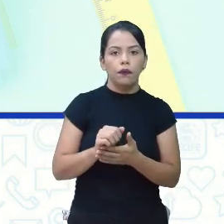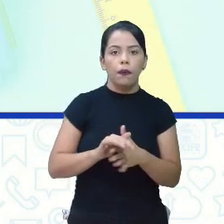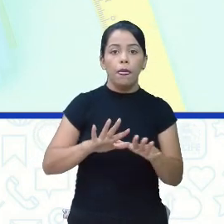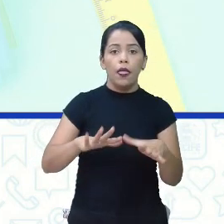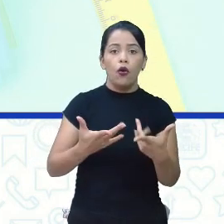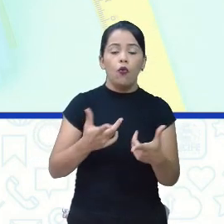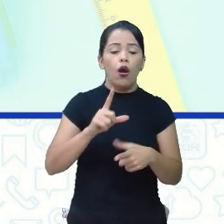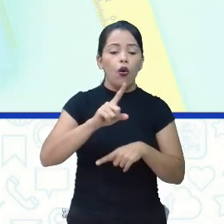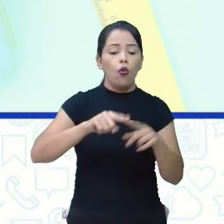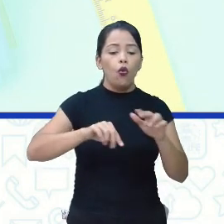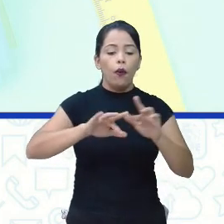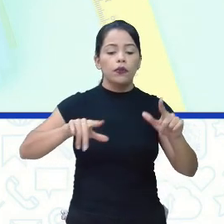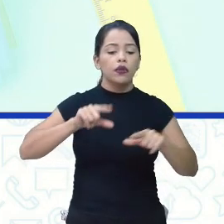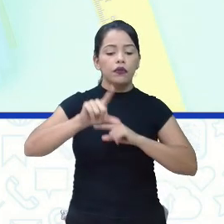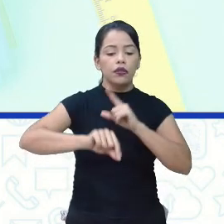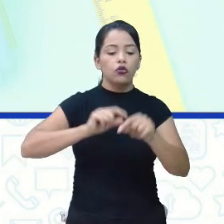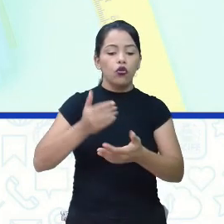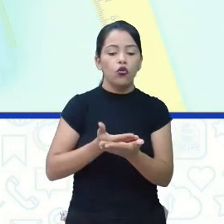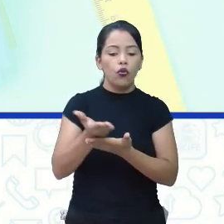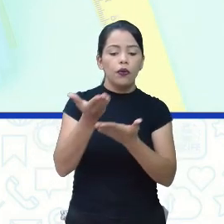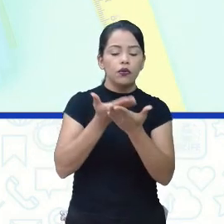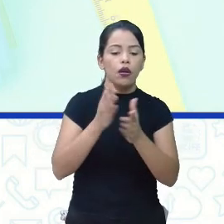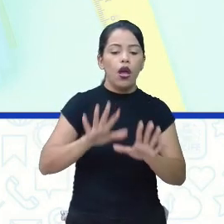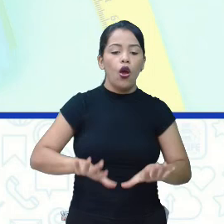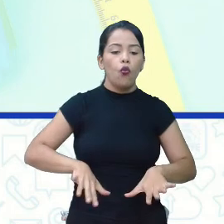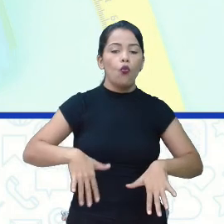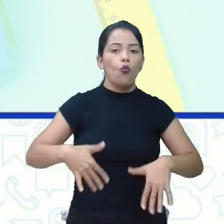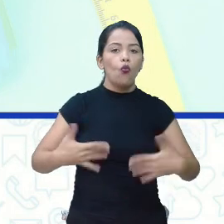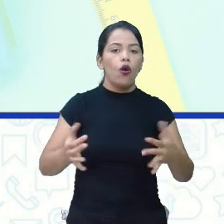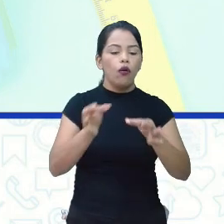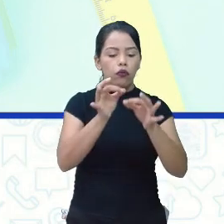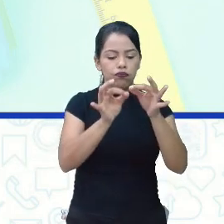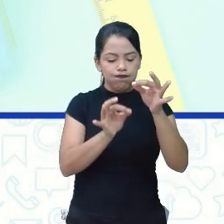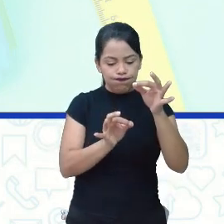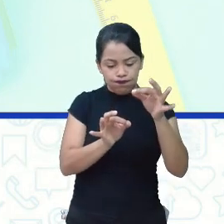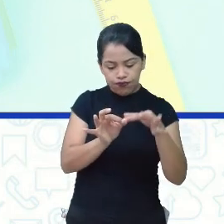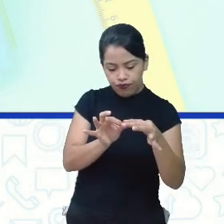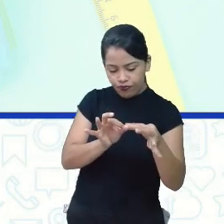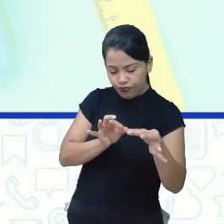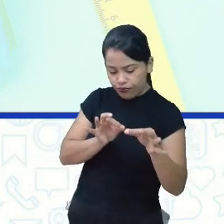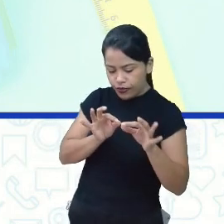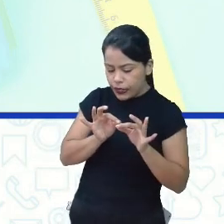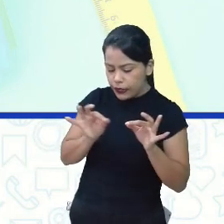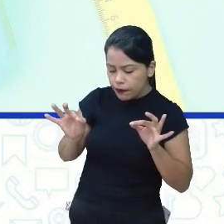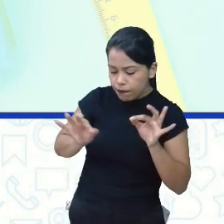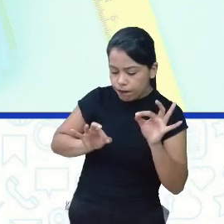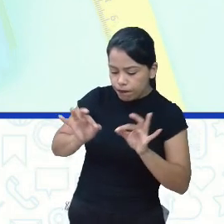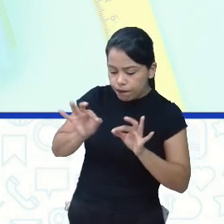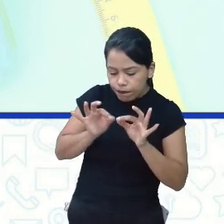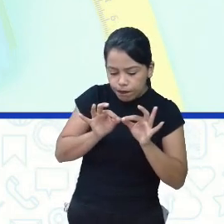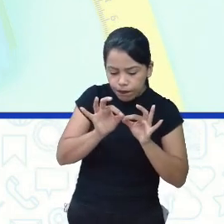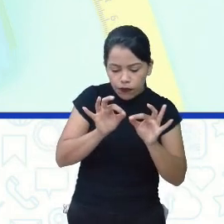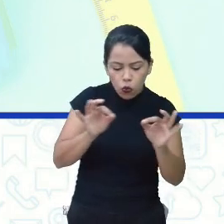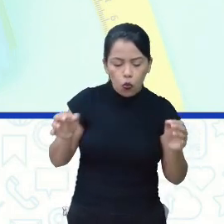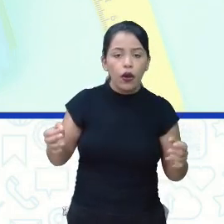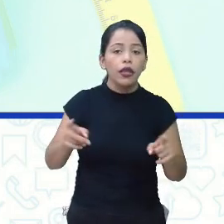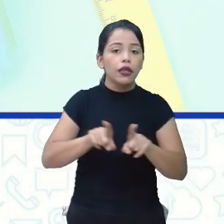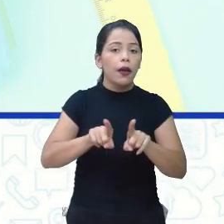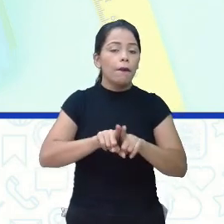nossa aula? Quais são as dimensões desse objeto? E qual que é o volume desse objeto, tá